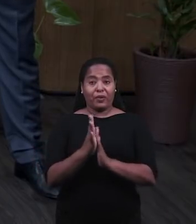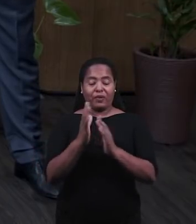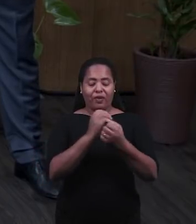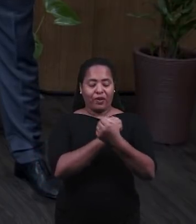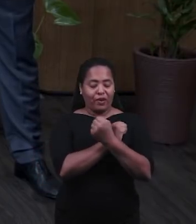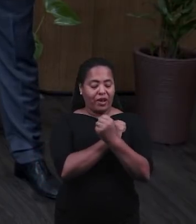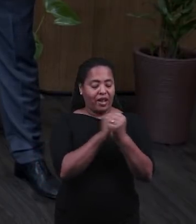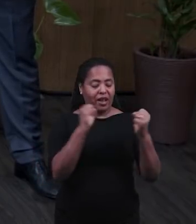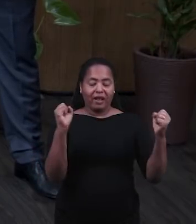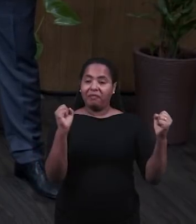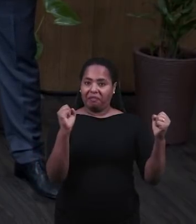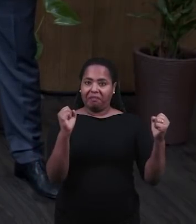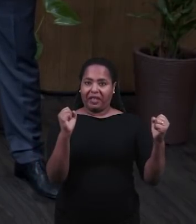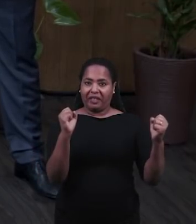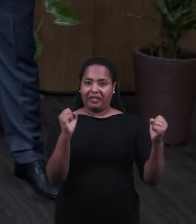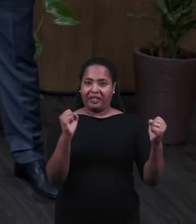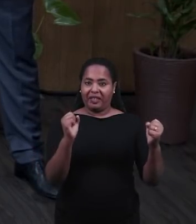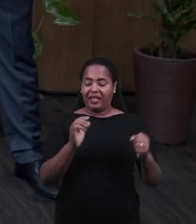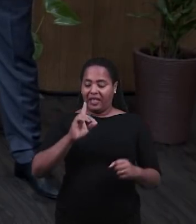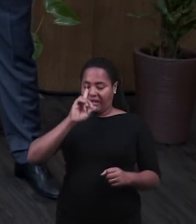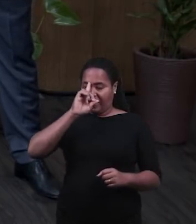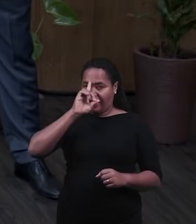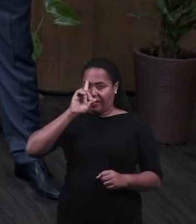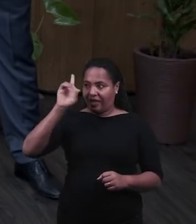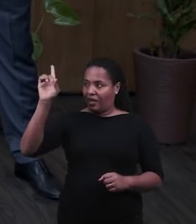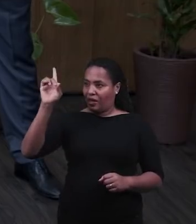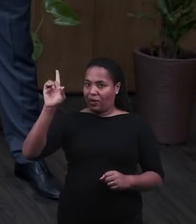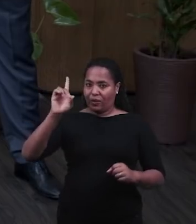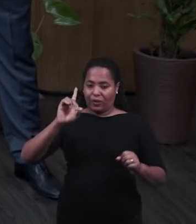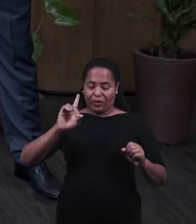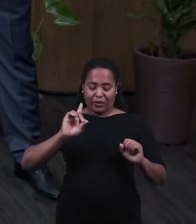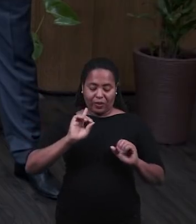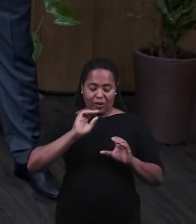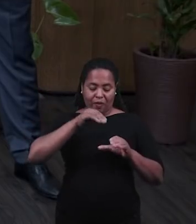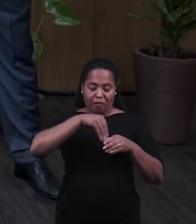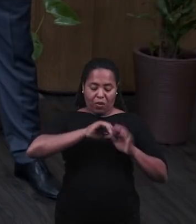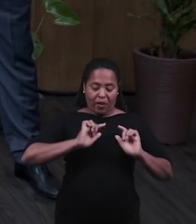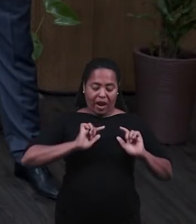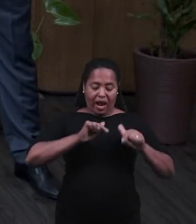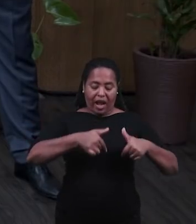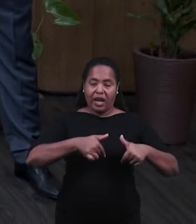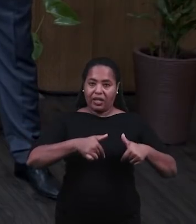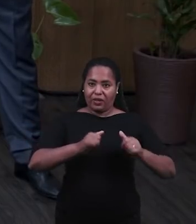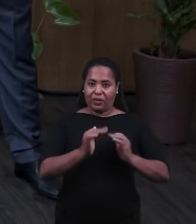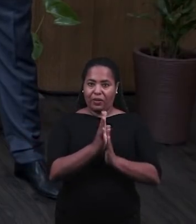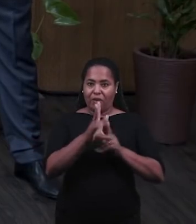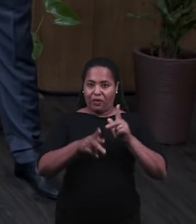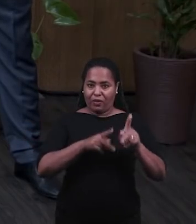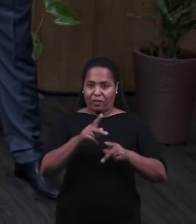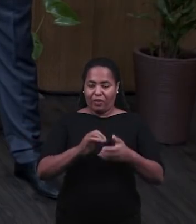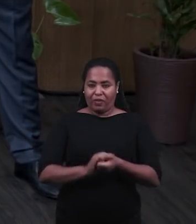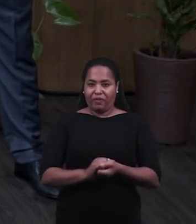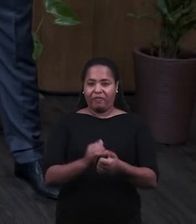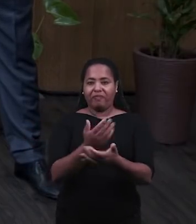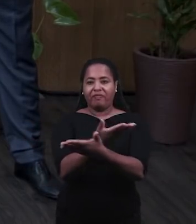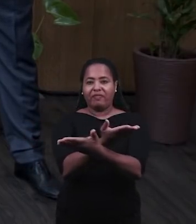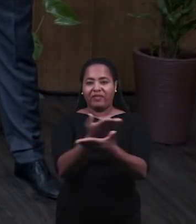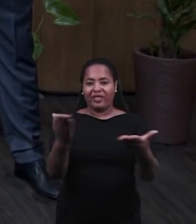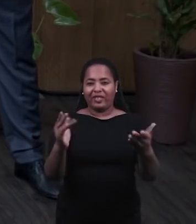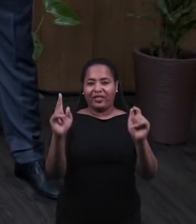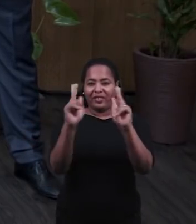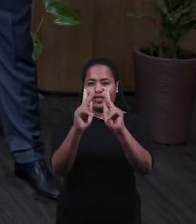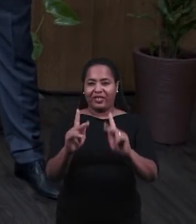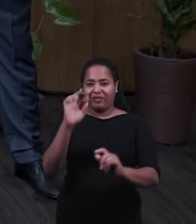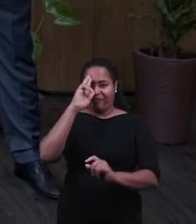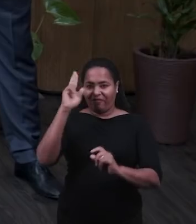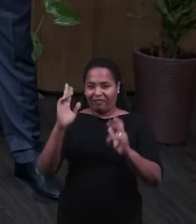liberta. Deus habita no meio do louvor do seu povo. A todos, a paz do